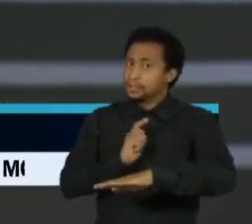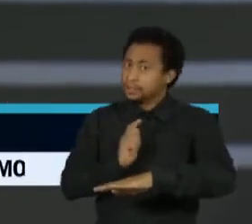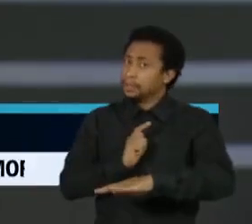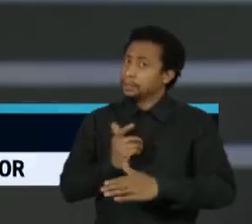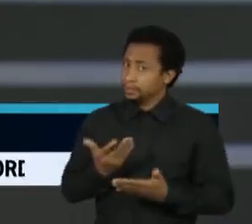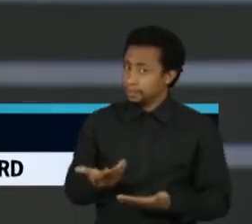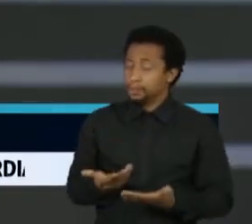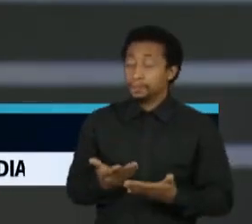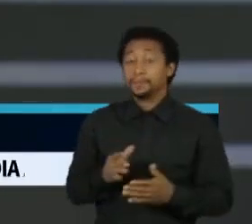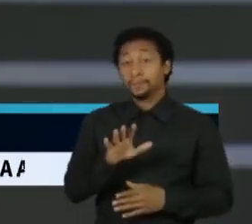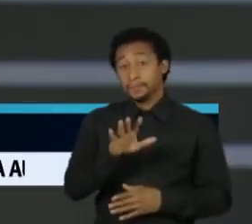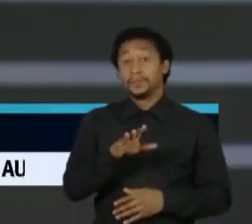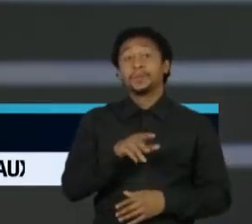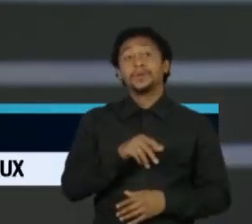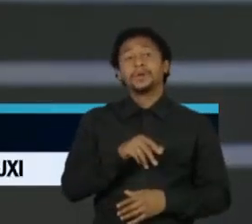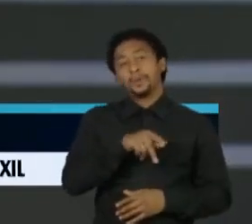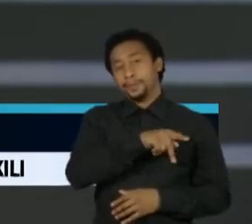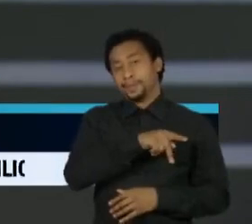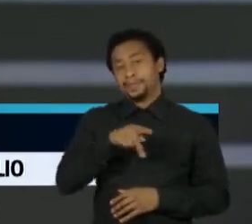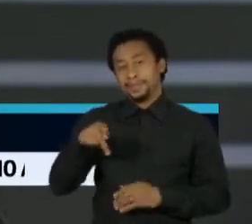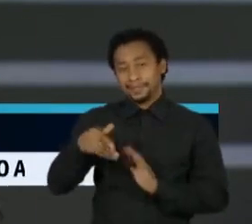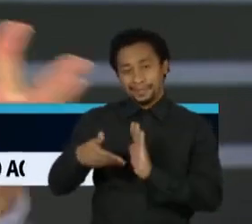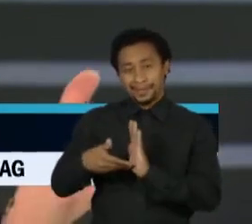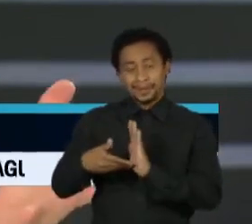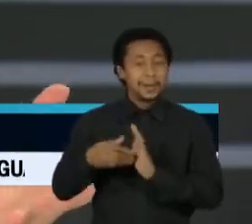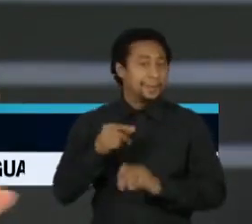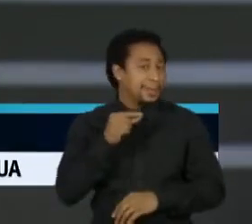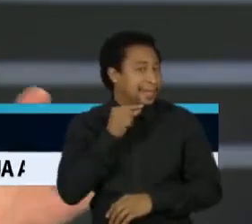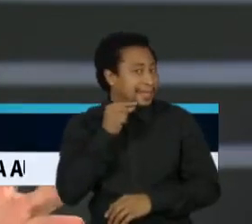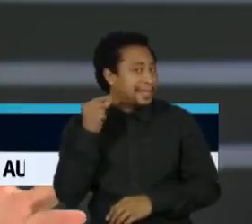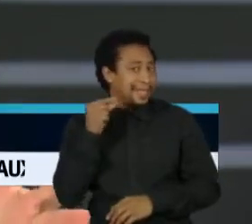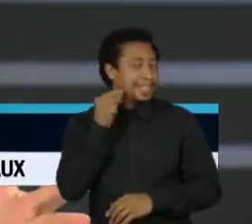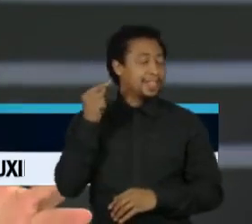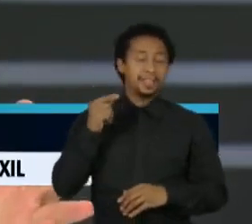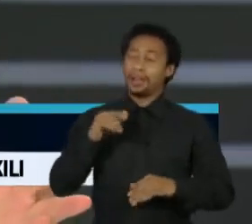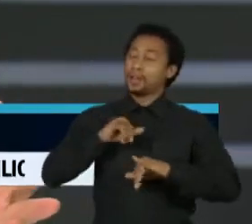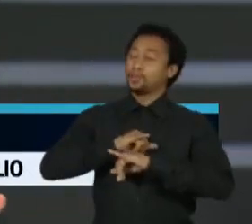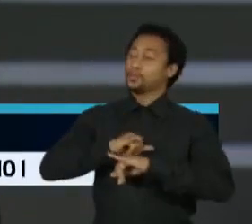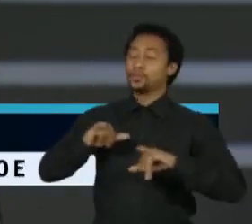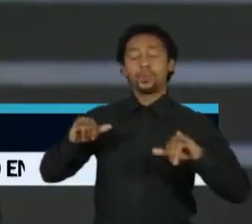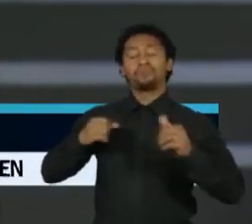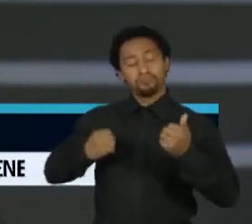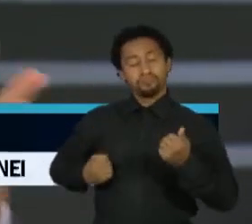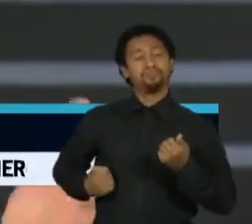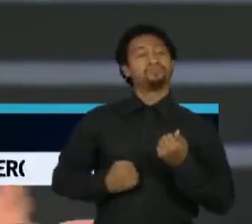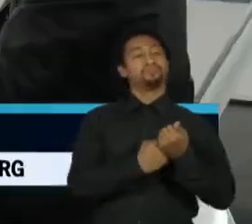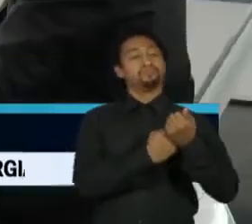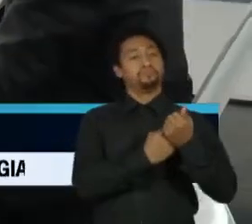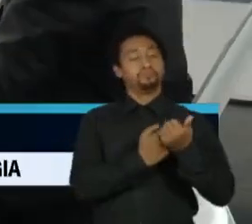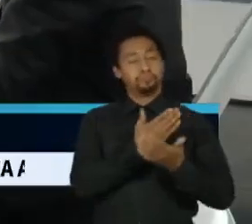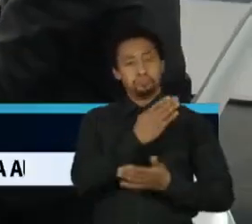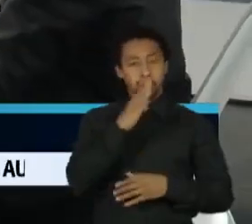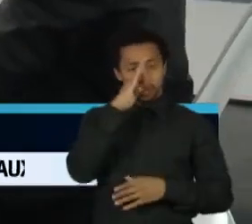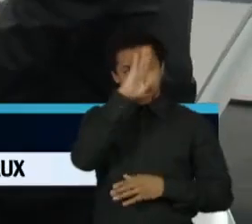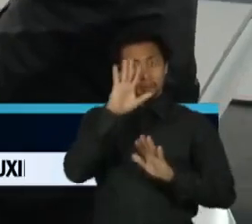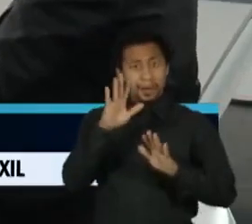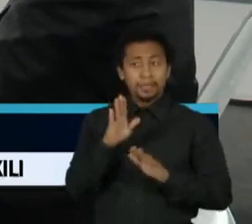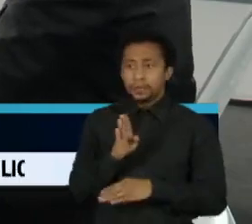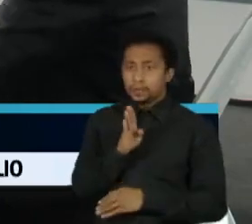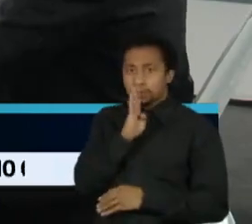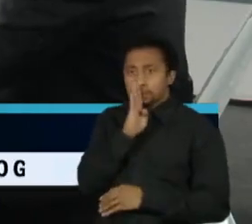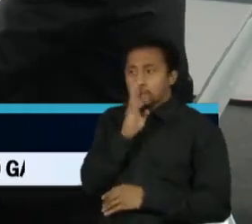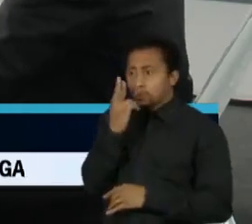E, além do presidente da Câmara, que você mencionou, que incrivelmente ficou silenciado, você tem outras tantas instituições que